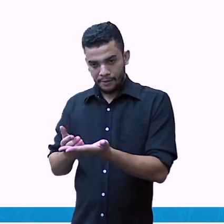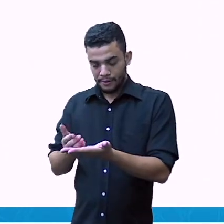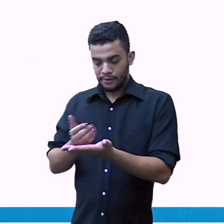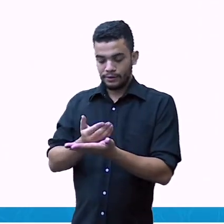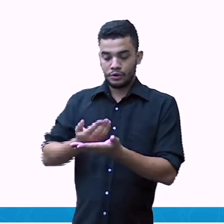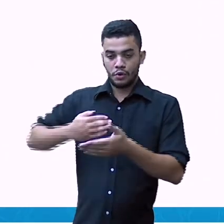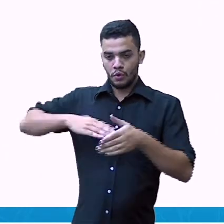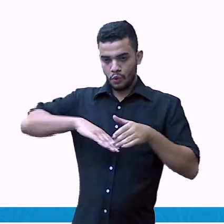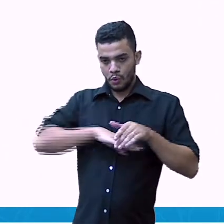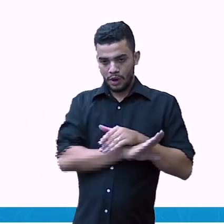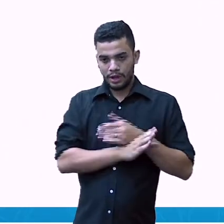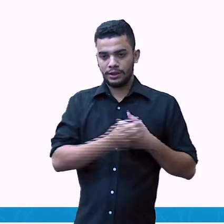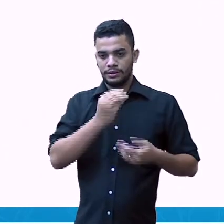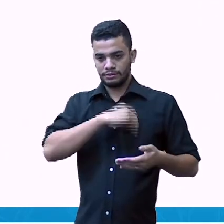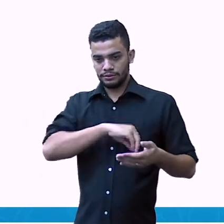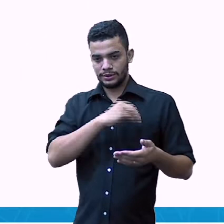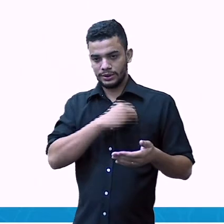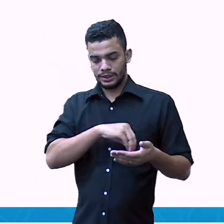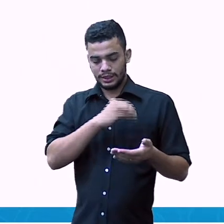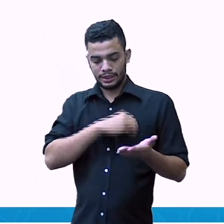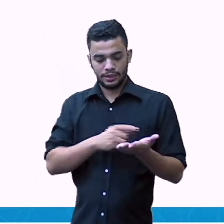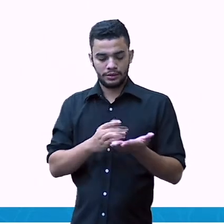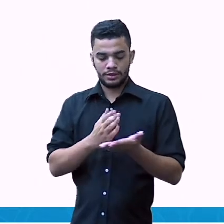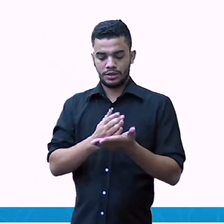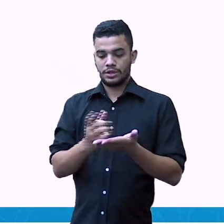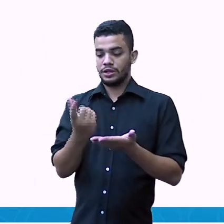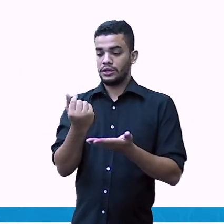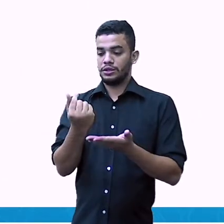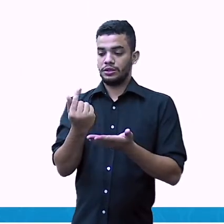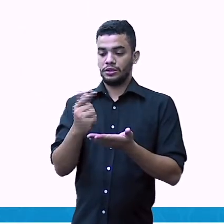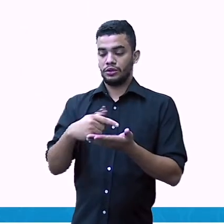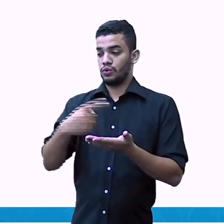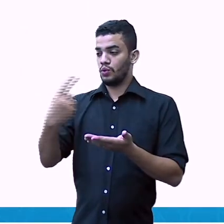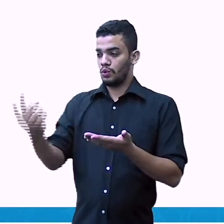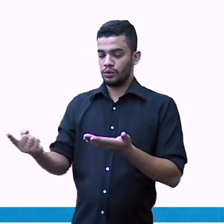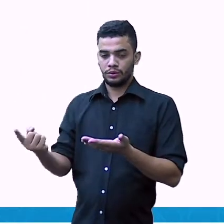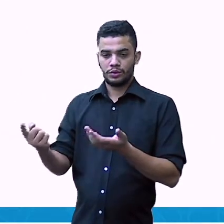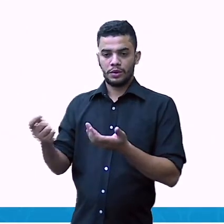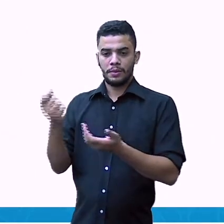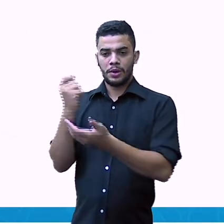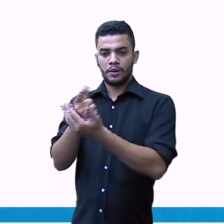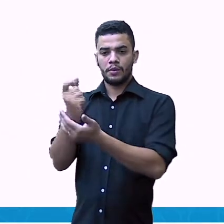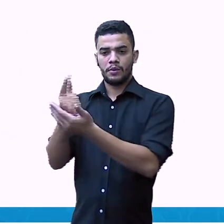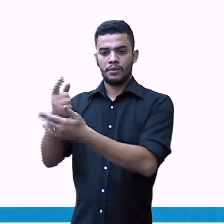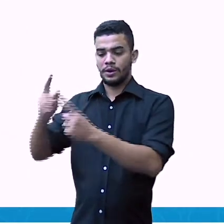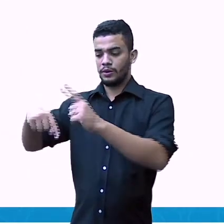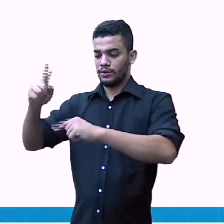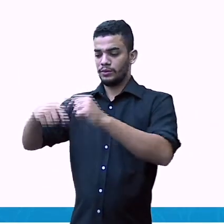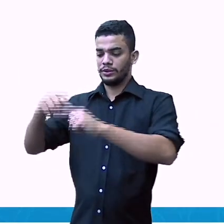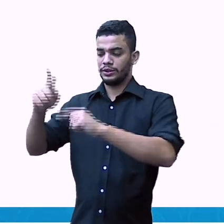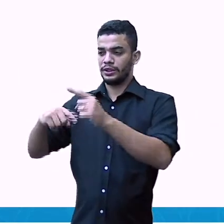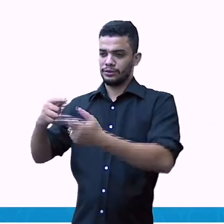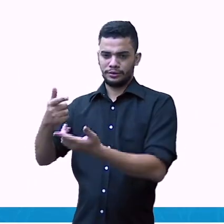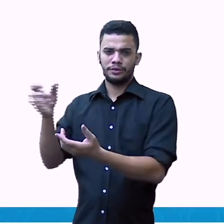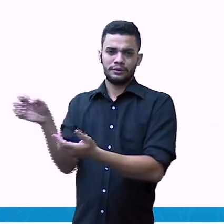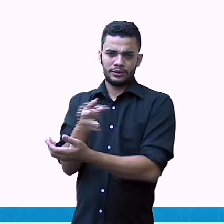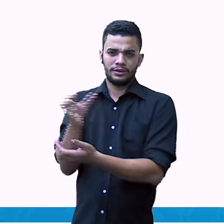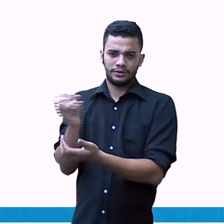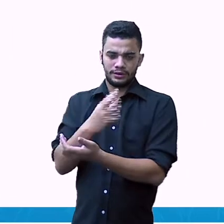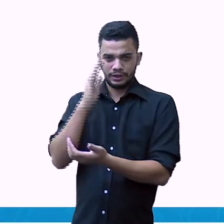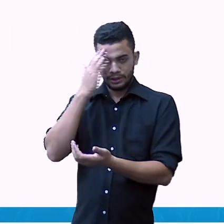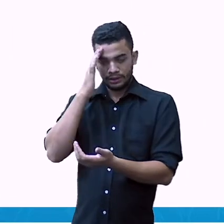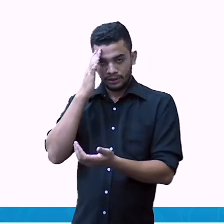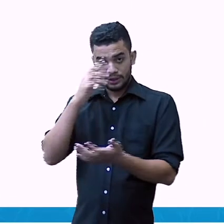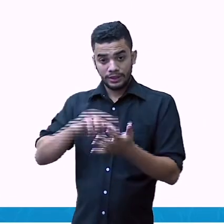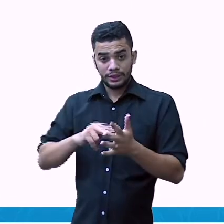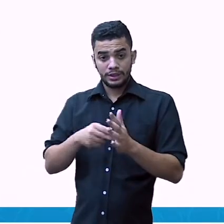ele vende, adquirir novos produtos, certo? Então, esse é um tipo de trabalho informal. Essas pessoas,